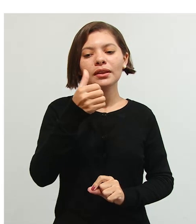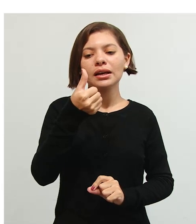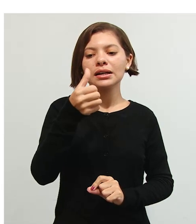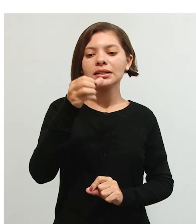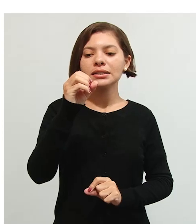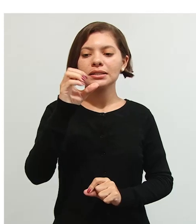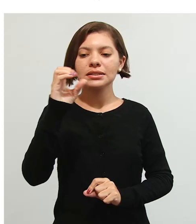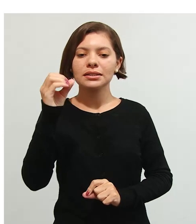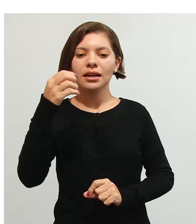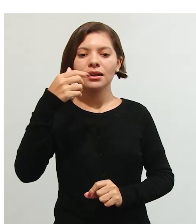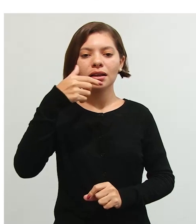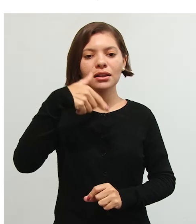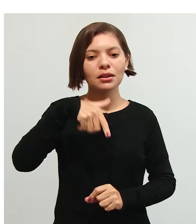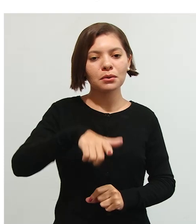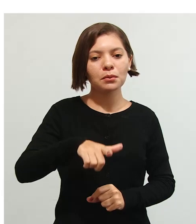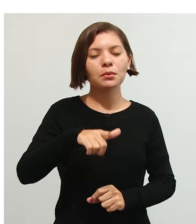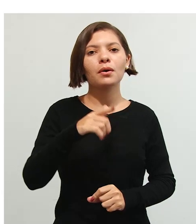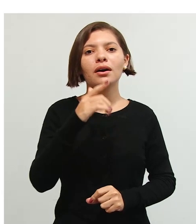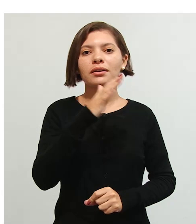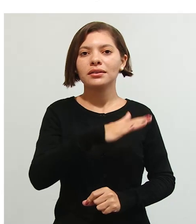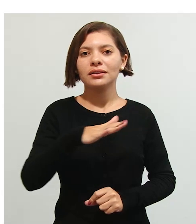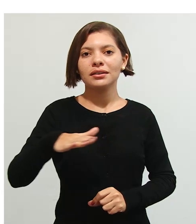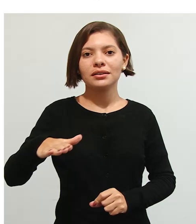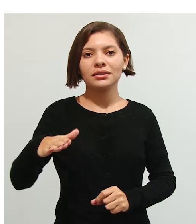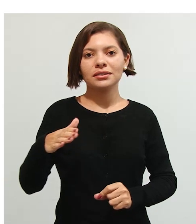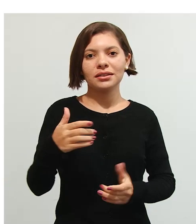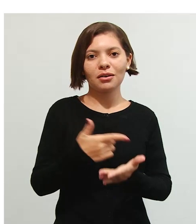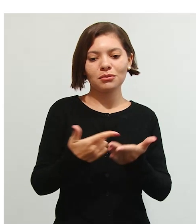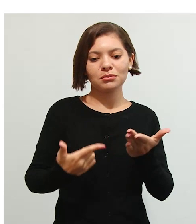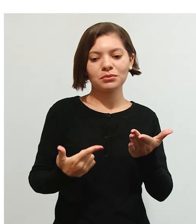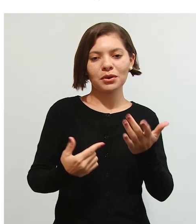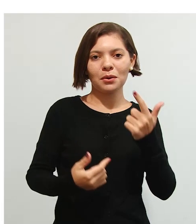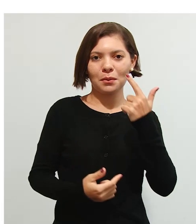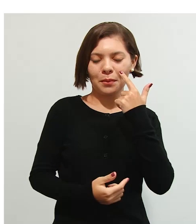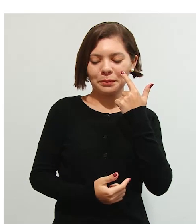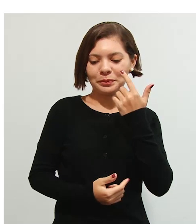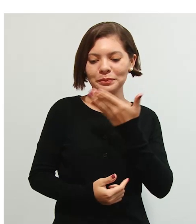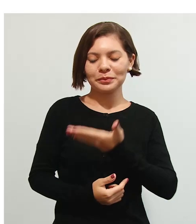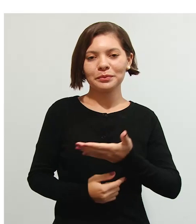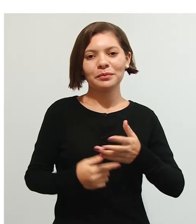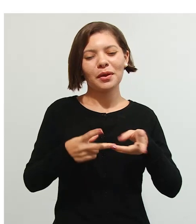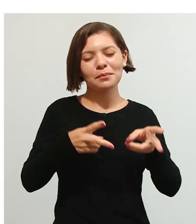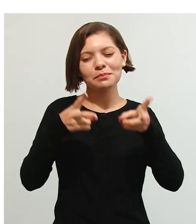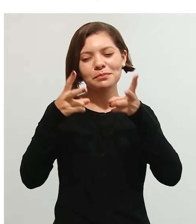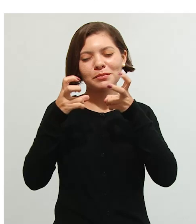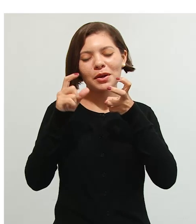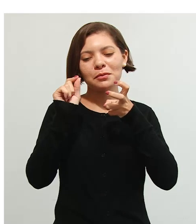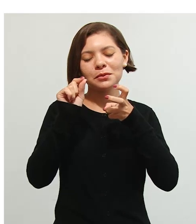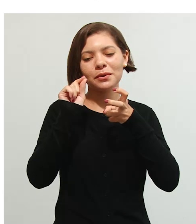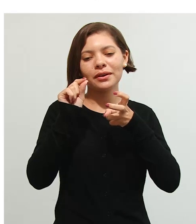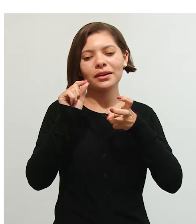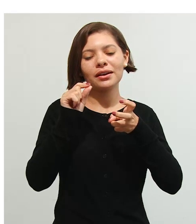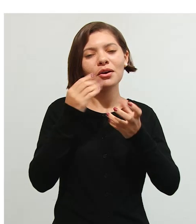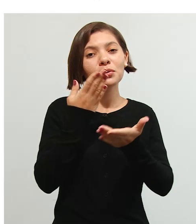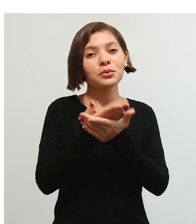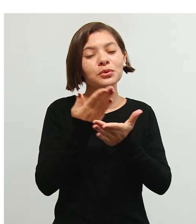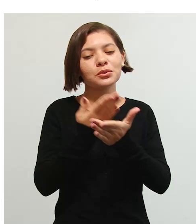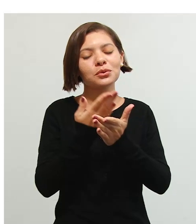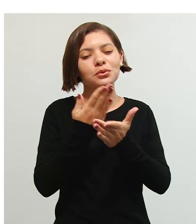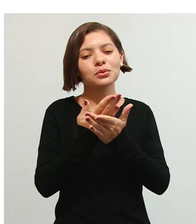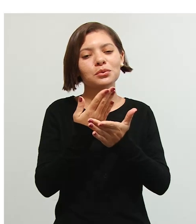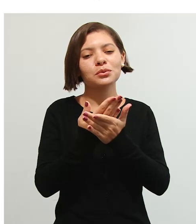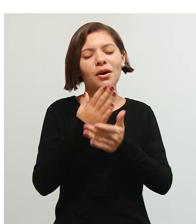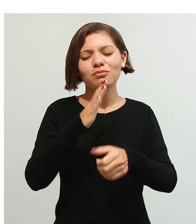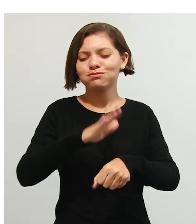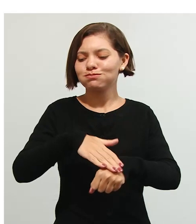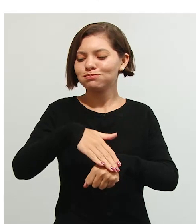100 linguagens das crianças. E especialmente este livro, ele nos ajuda a perceber que esta